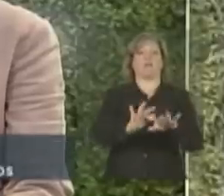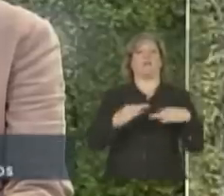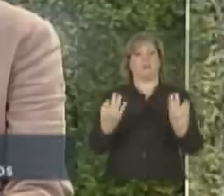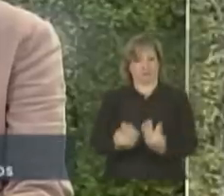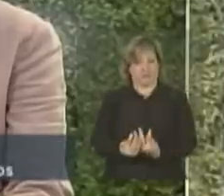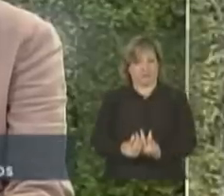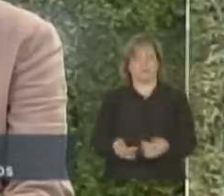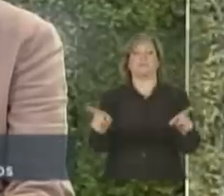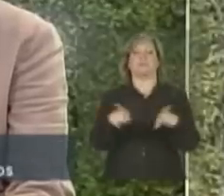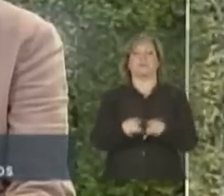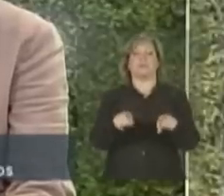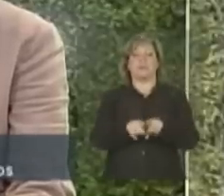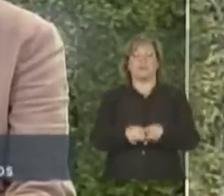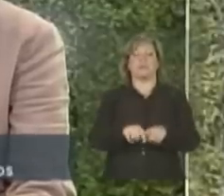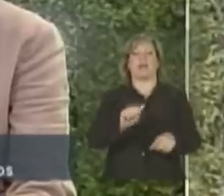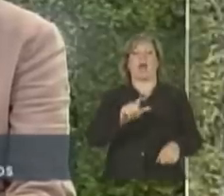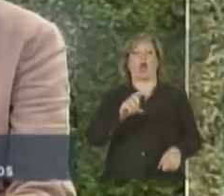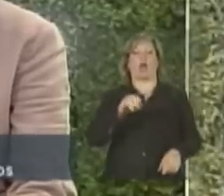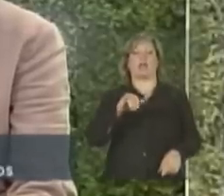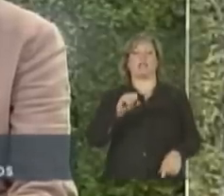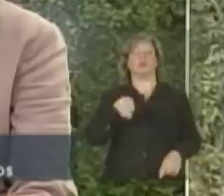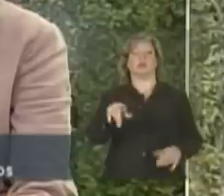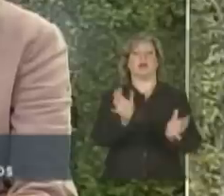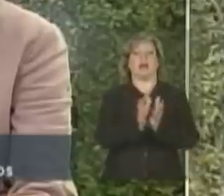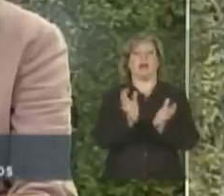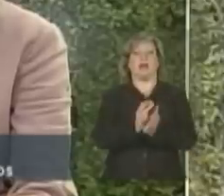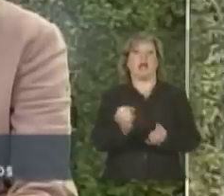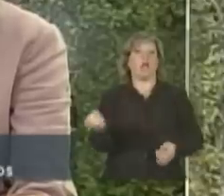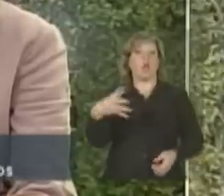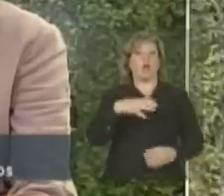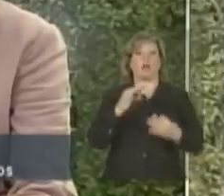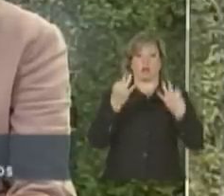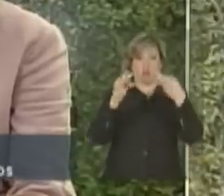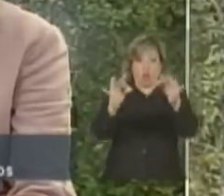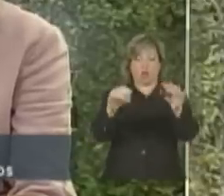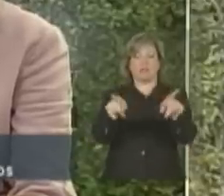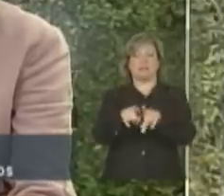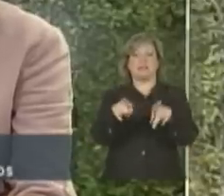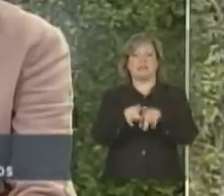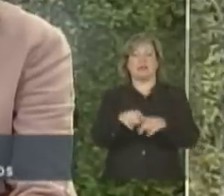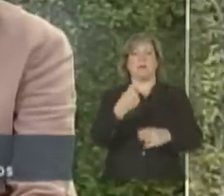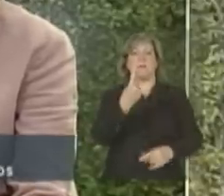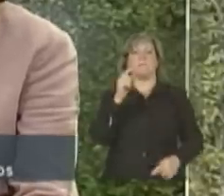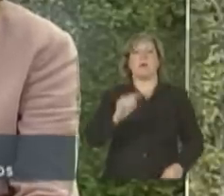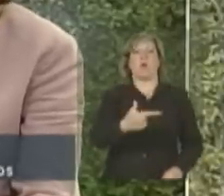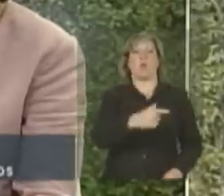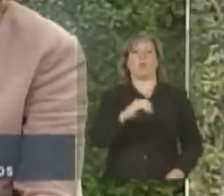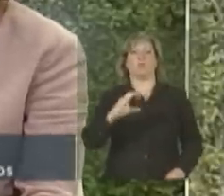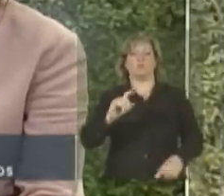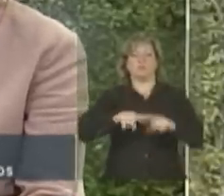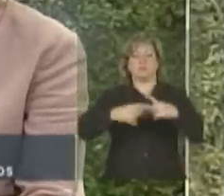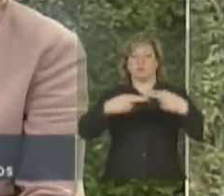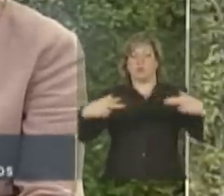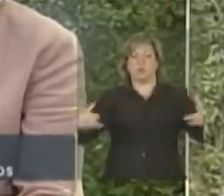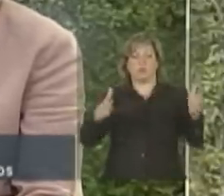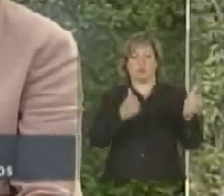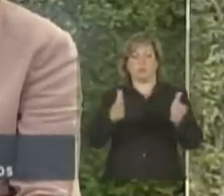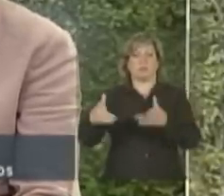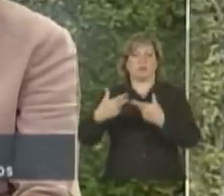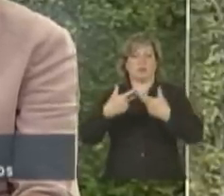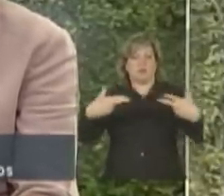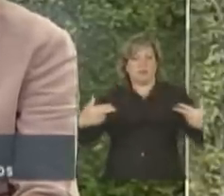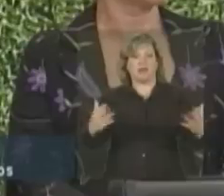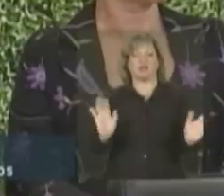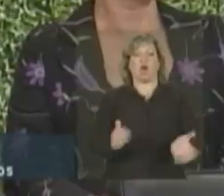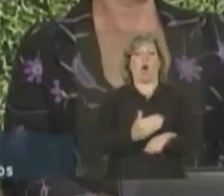Quero destacar, ministro Aloysio Mercadante, na área da inovação e tecnologia, cerca de 1.200 equipamentos que já fazem parte desde